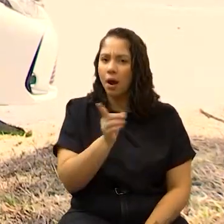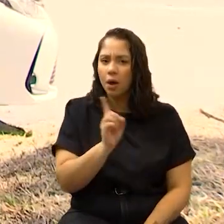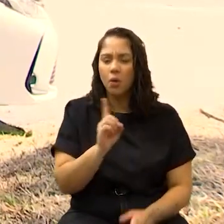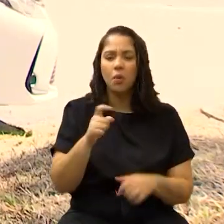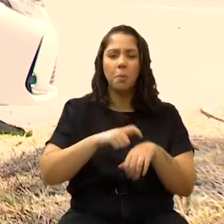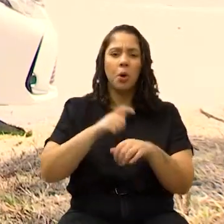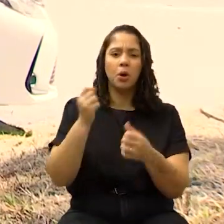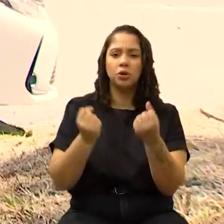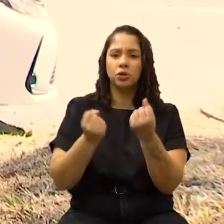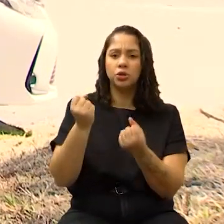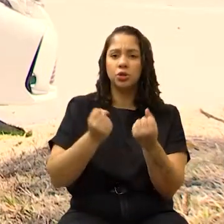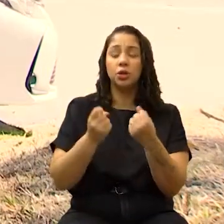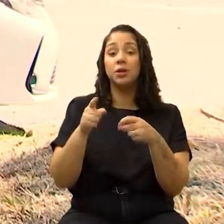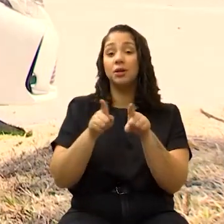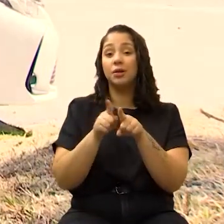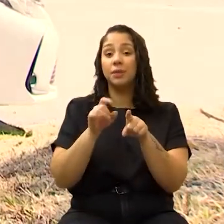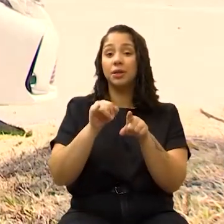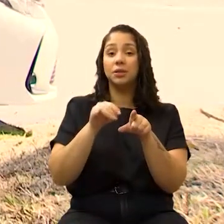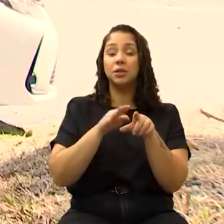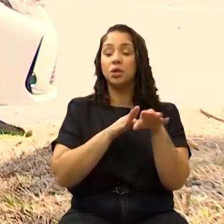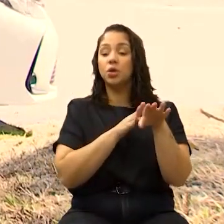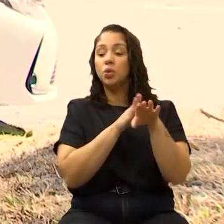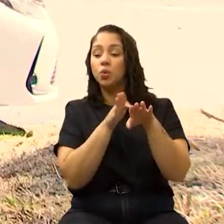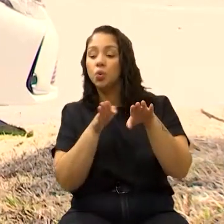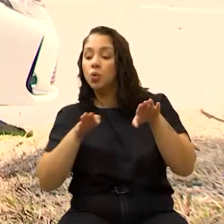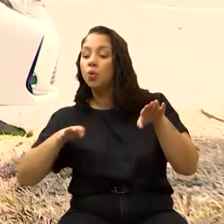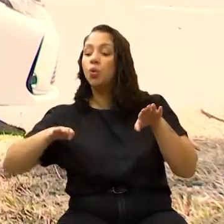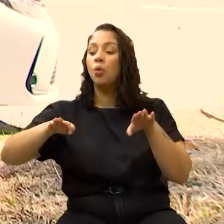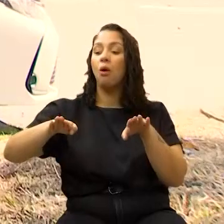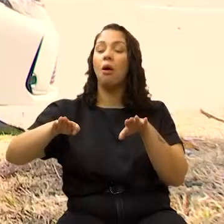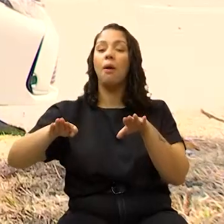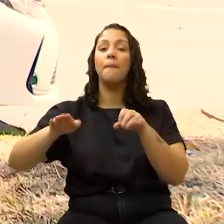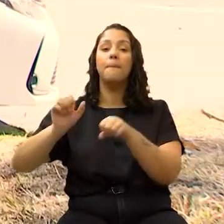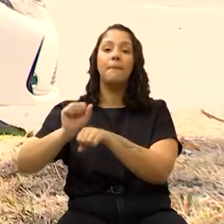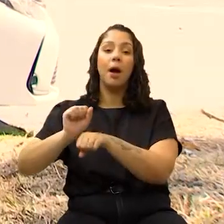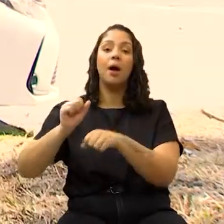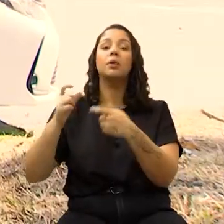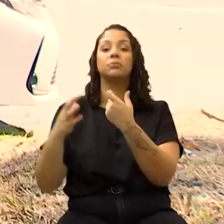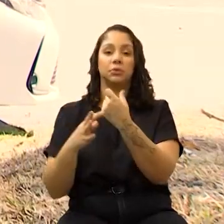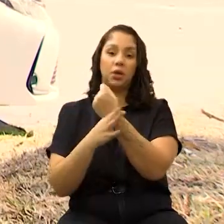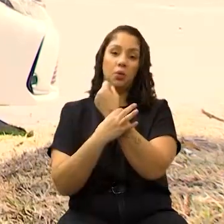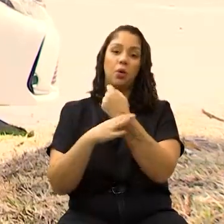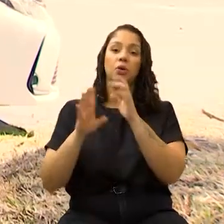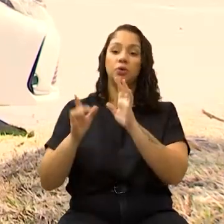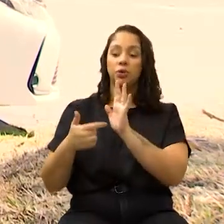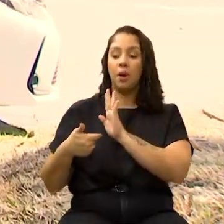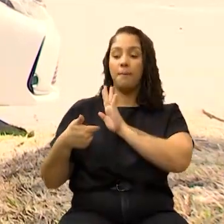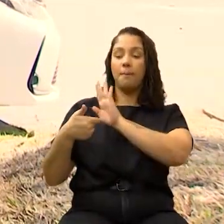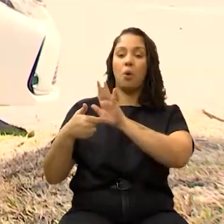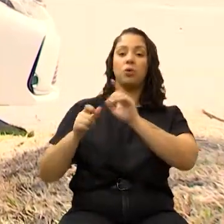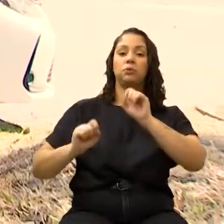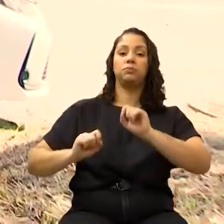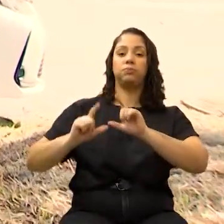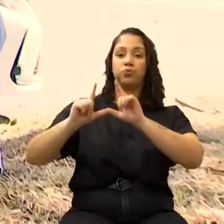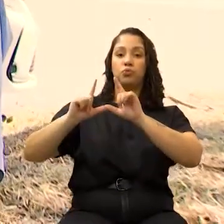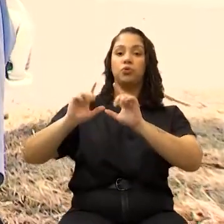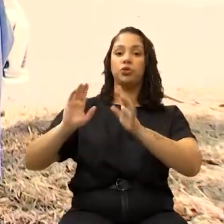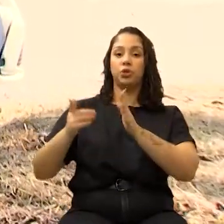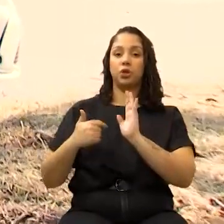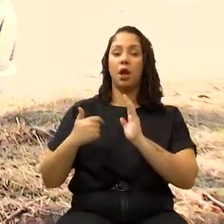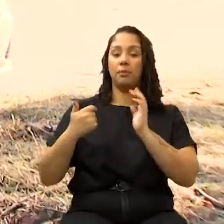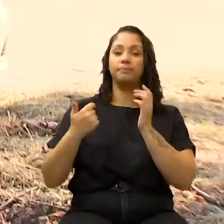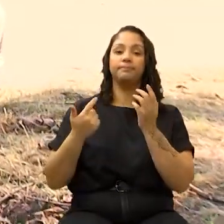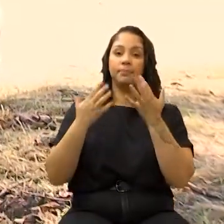E também, caso precise parar no acostamento, que faça com segurança e de imediato sinalize o local.